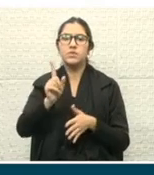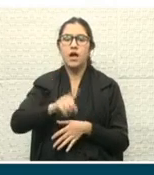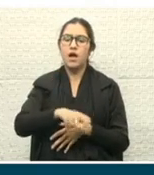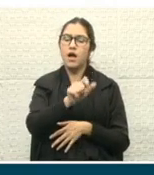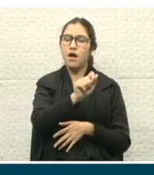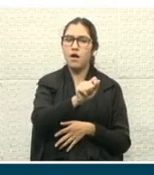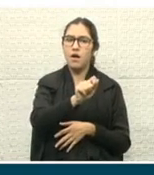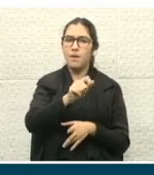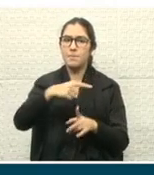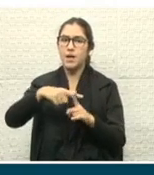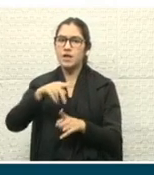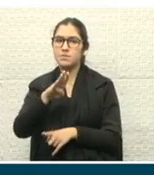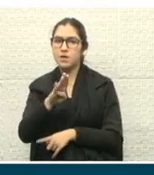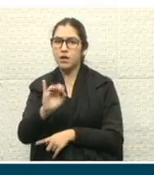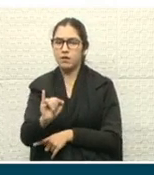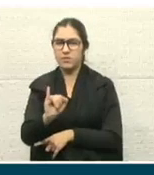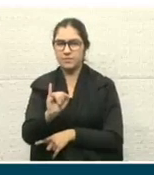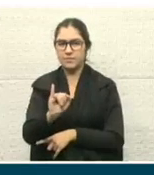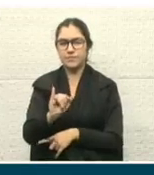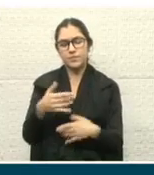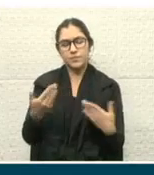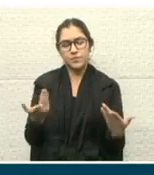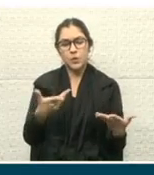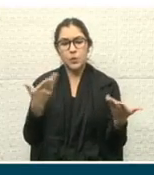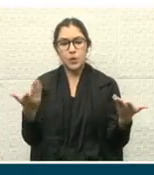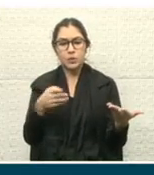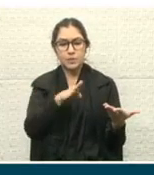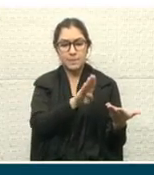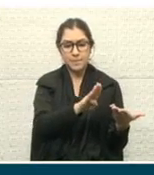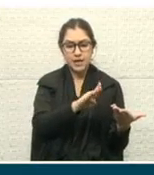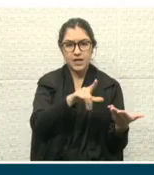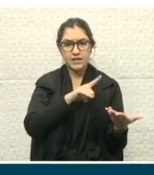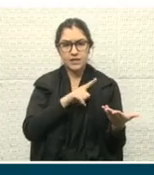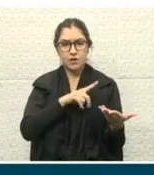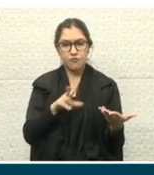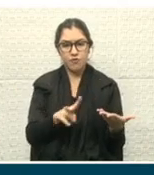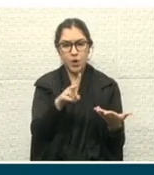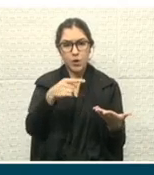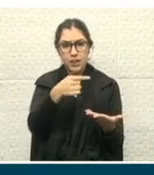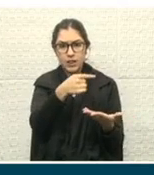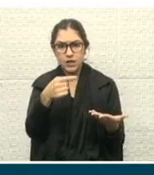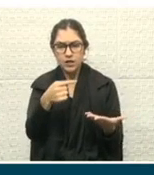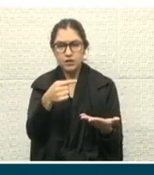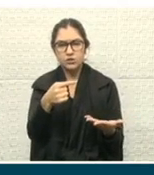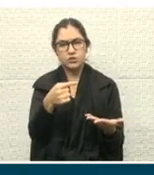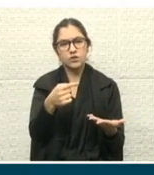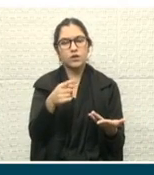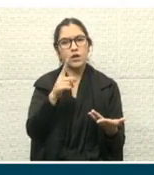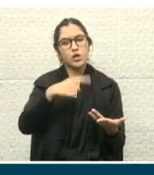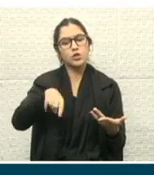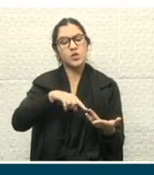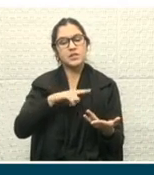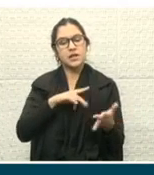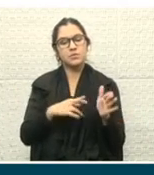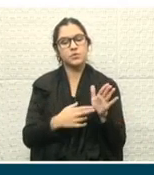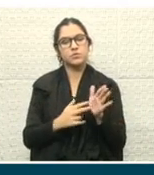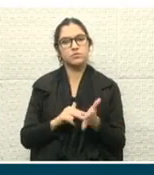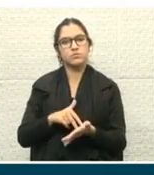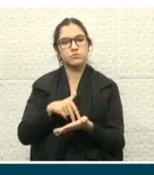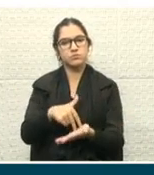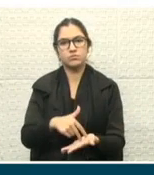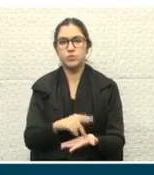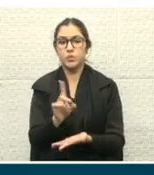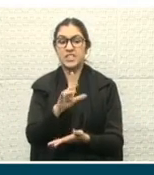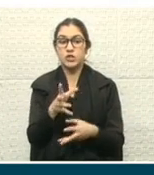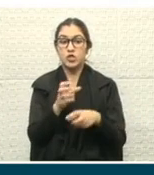a mais bi. Então, quando b assume um valor negativo, nós temos a presença não